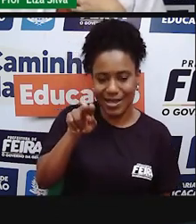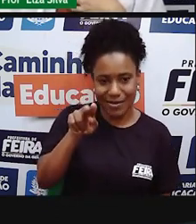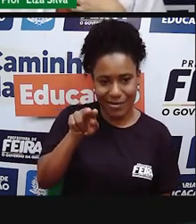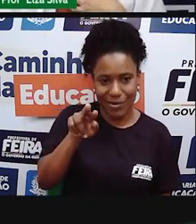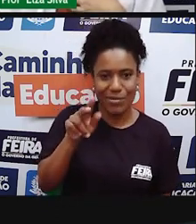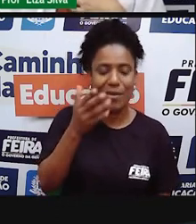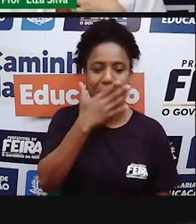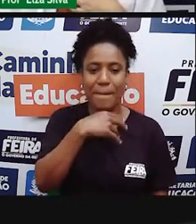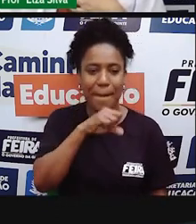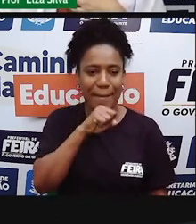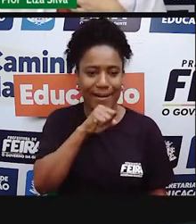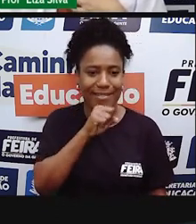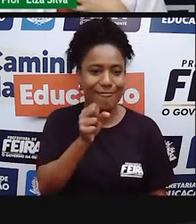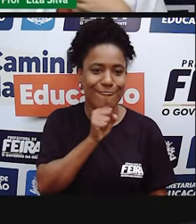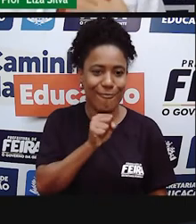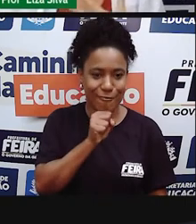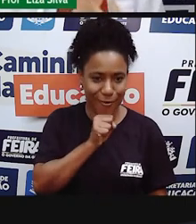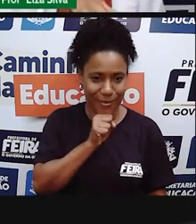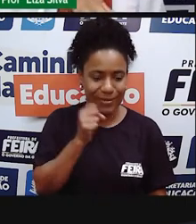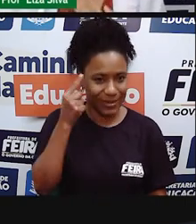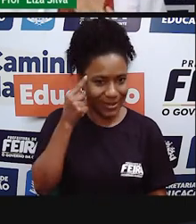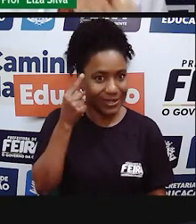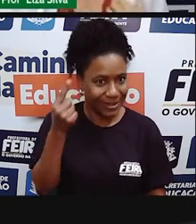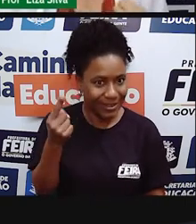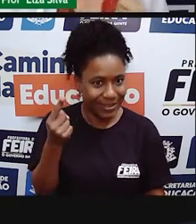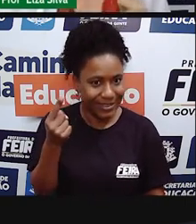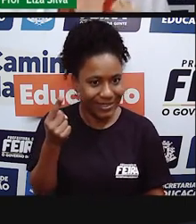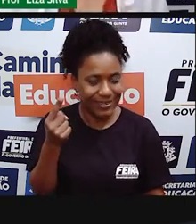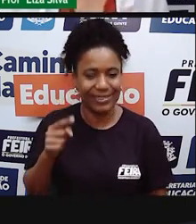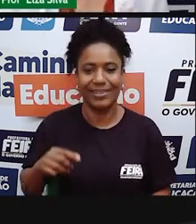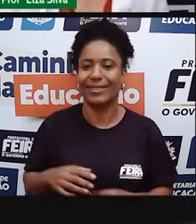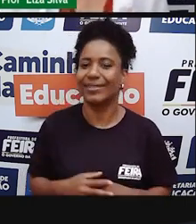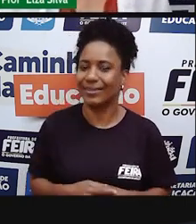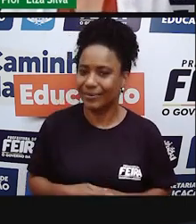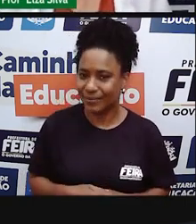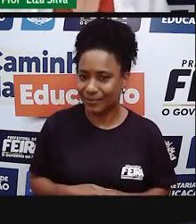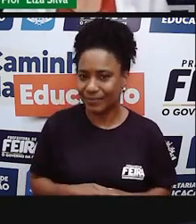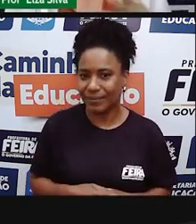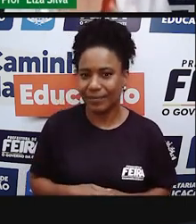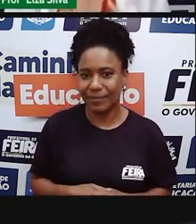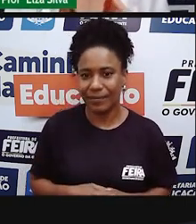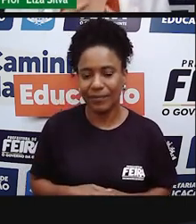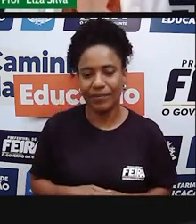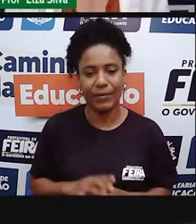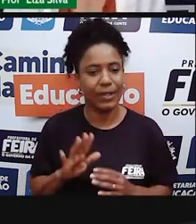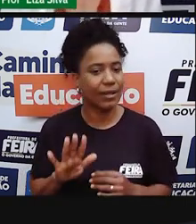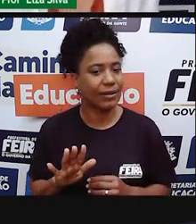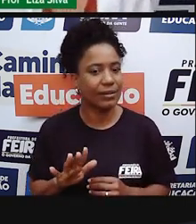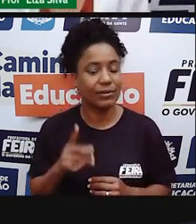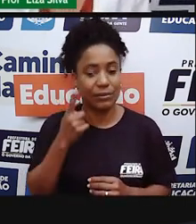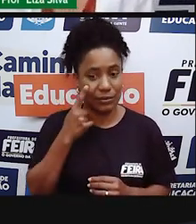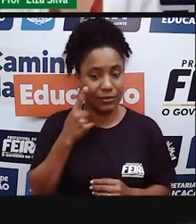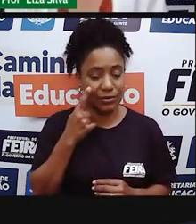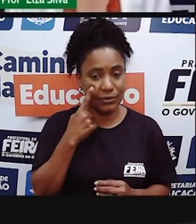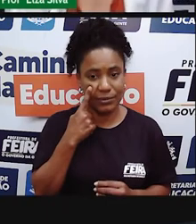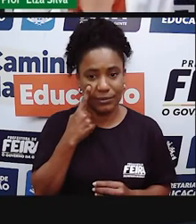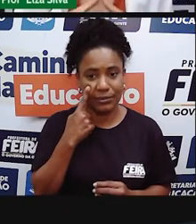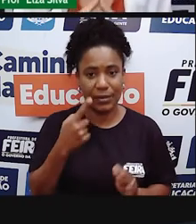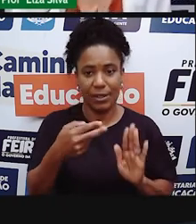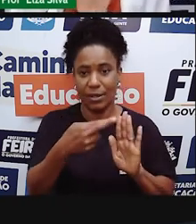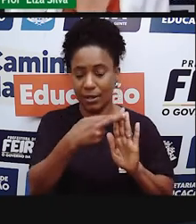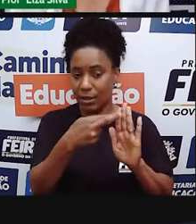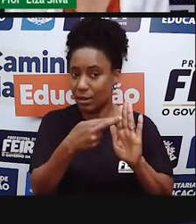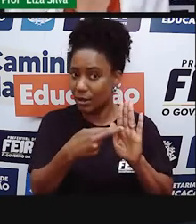pai e avó. Ok? Did you understand? É claro que as regras do caso genitivo não se